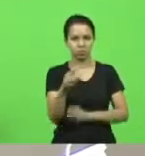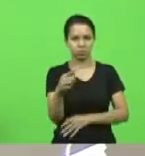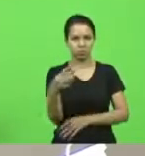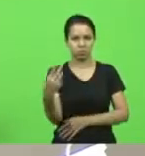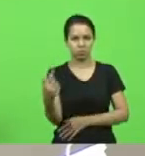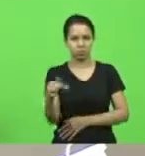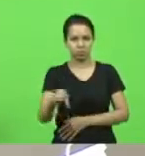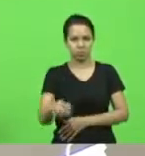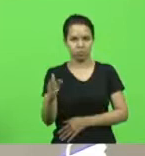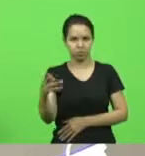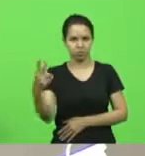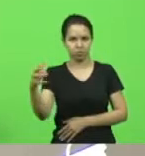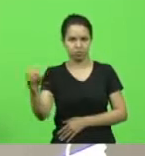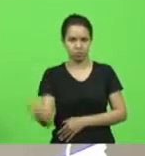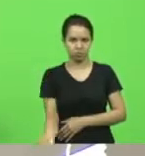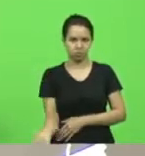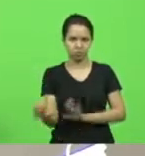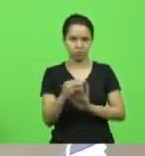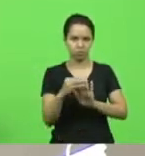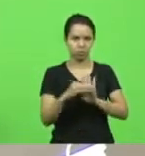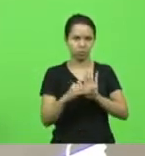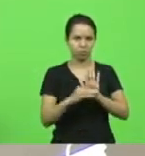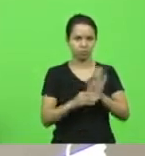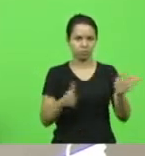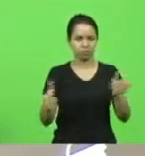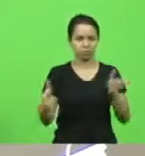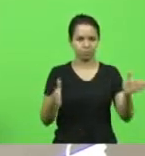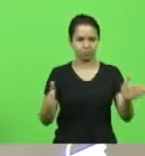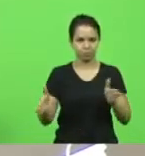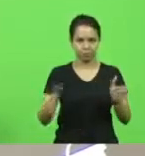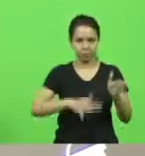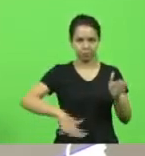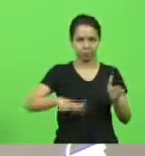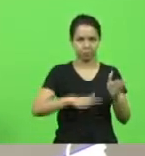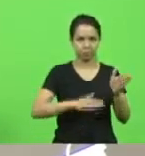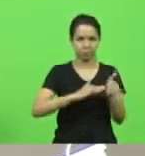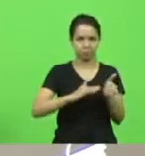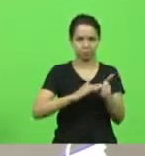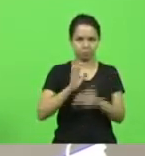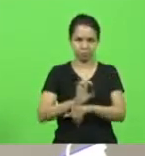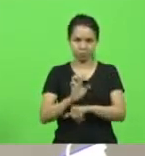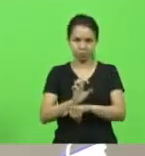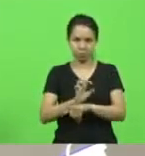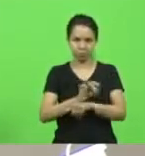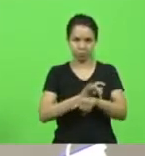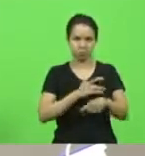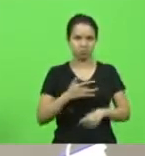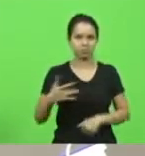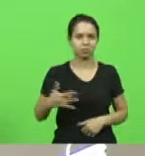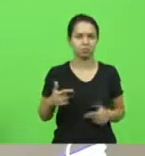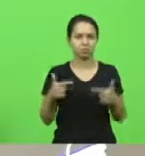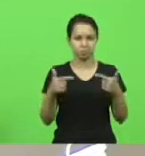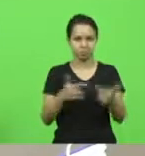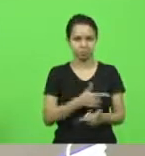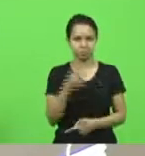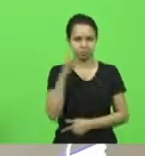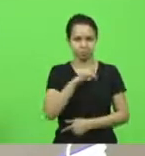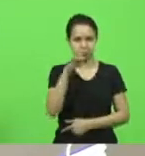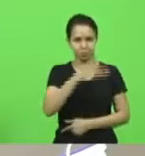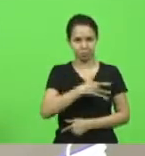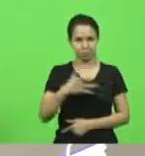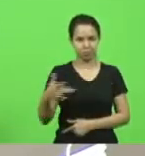que estabelece medidas temporárias a serem adotadas no âmbito da Secretaria de Estado da Saúde para enfrentamento da emergência de saúde pública